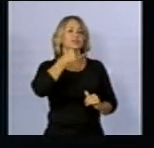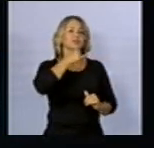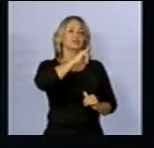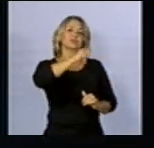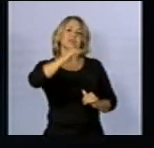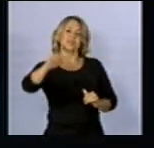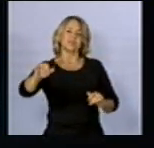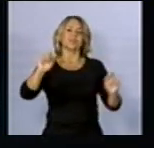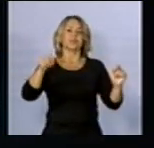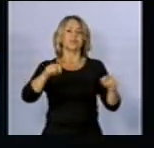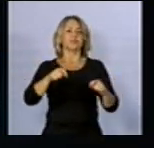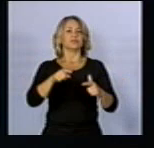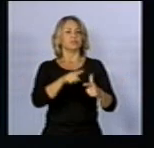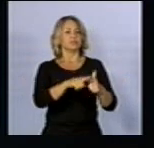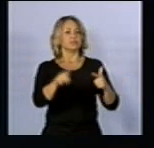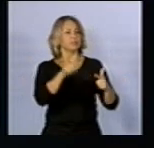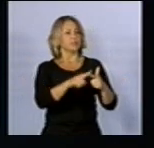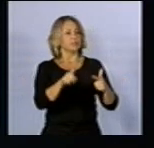à saúde.